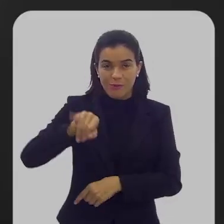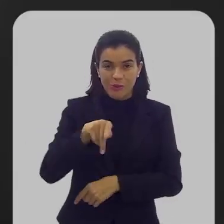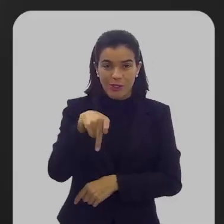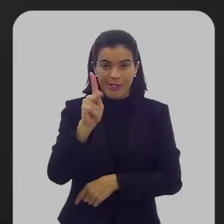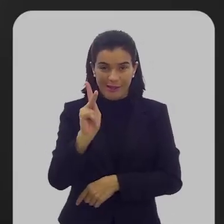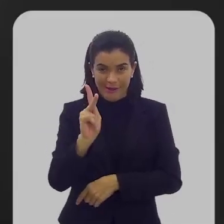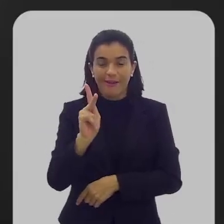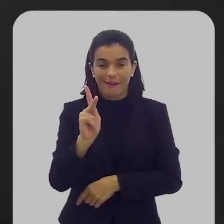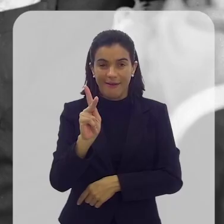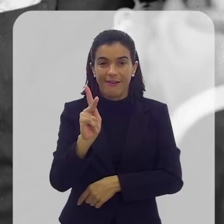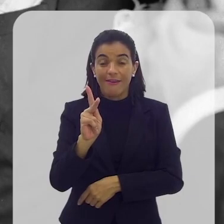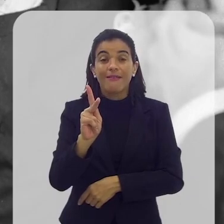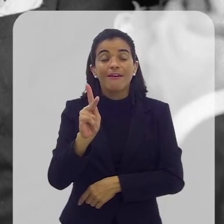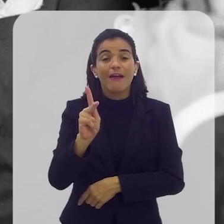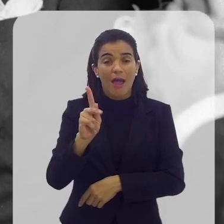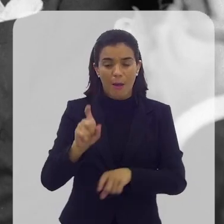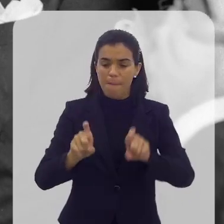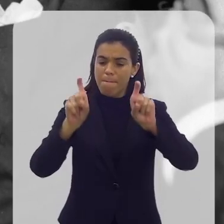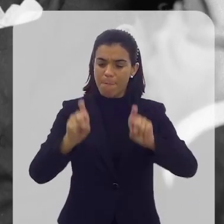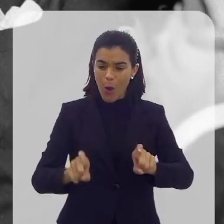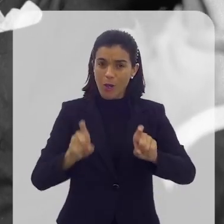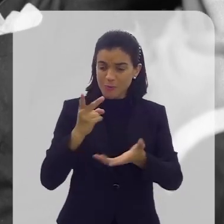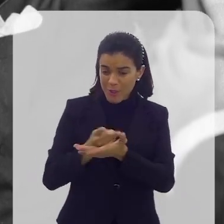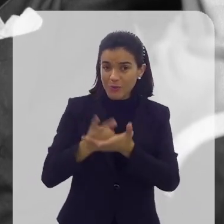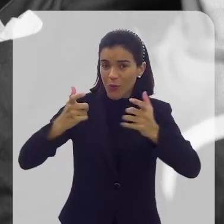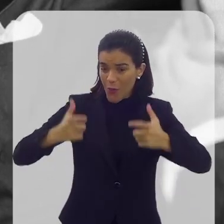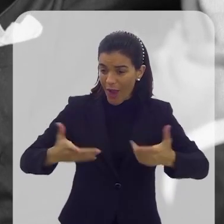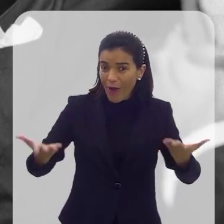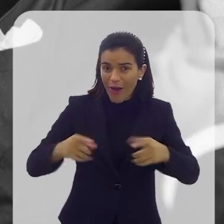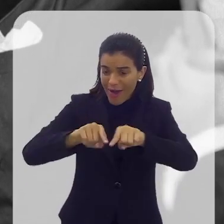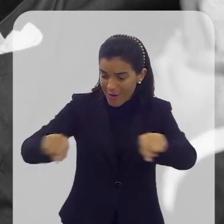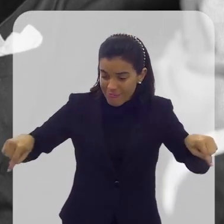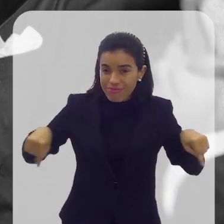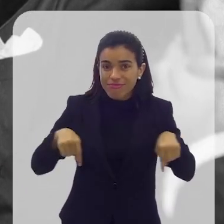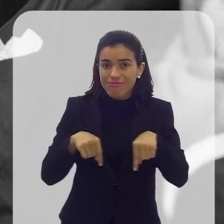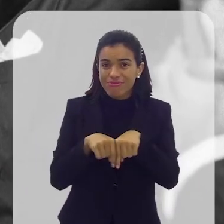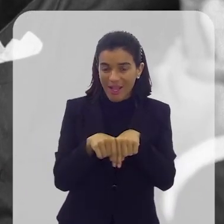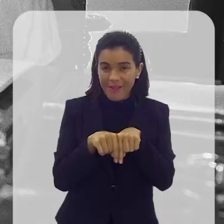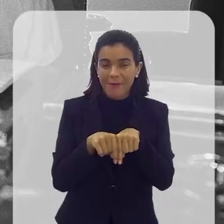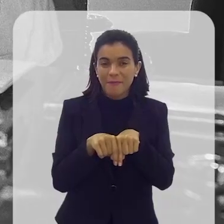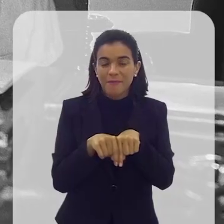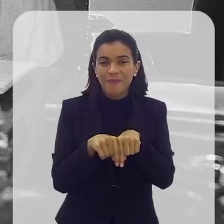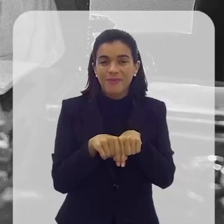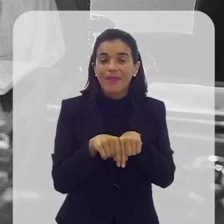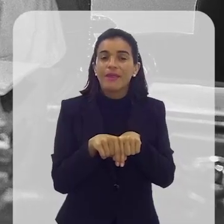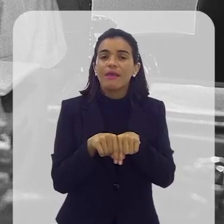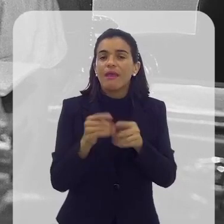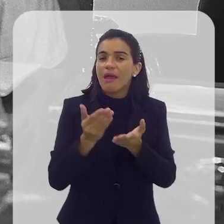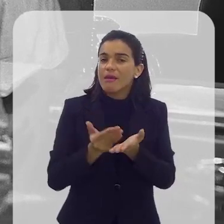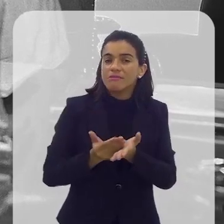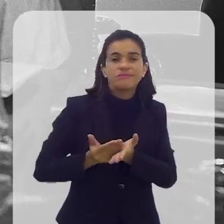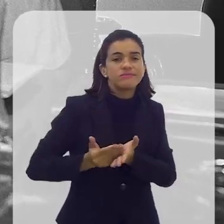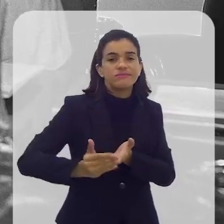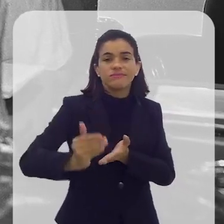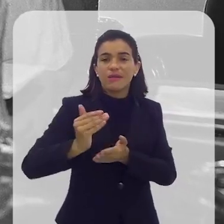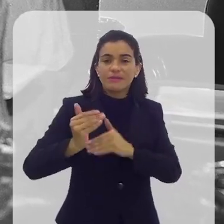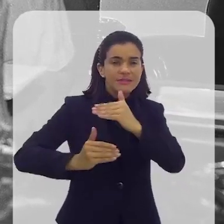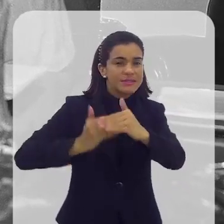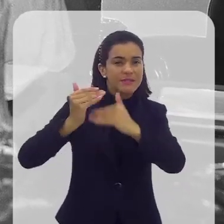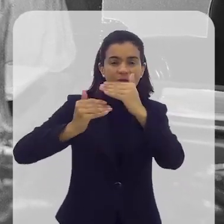e o violão muitas vezes foi associado a malandragem. Então, e a Nair de Tefé executa